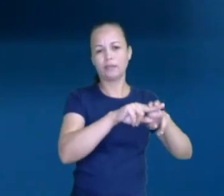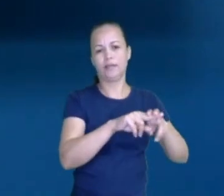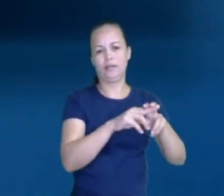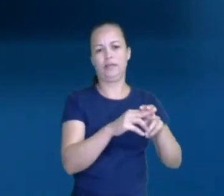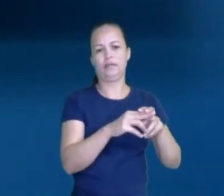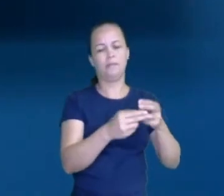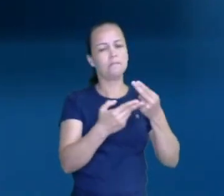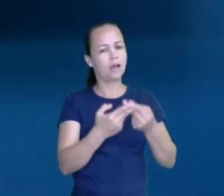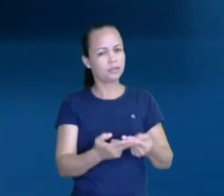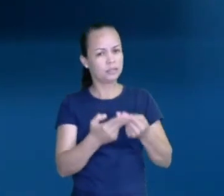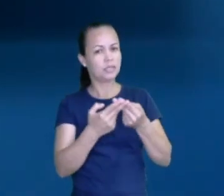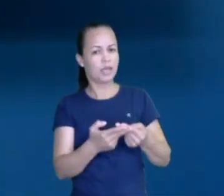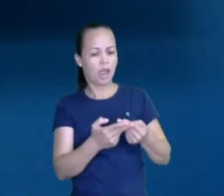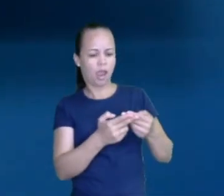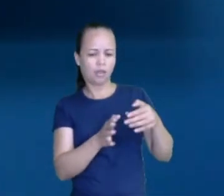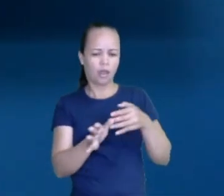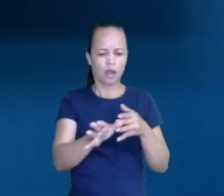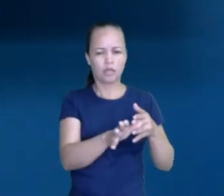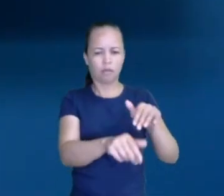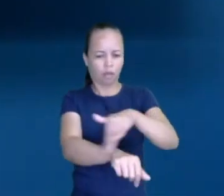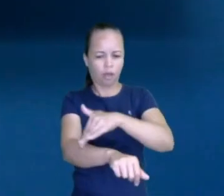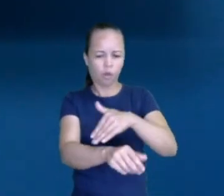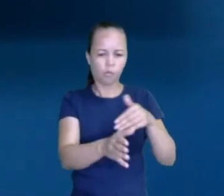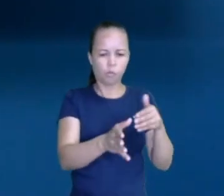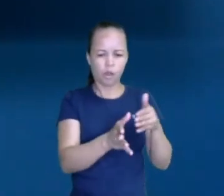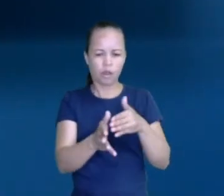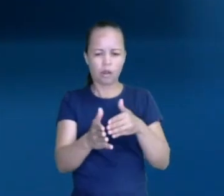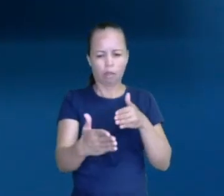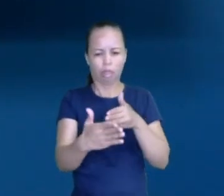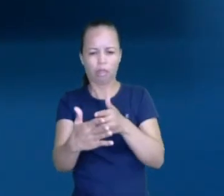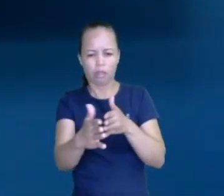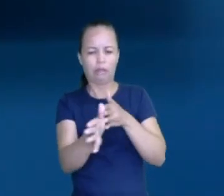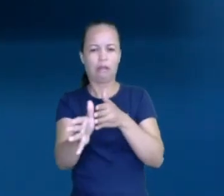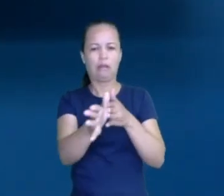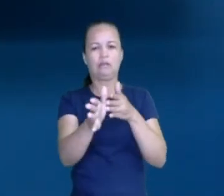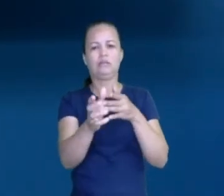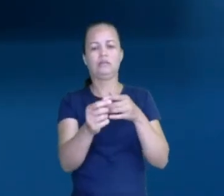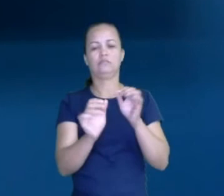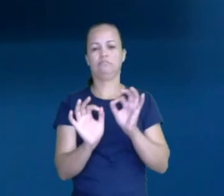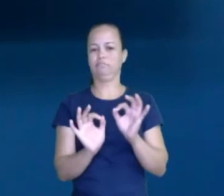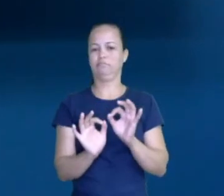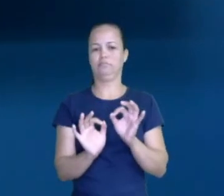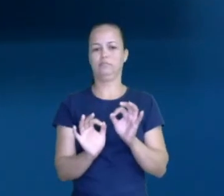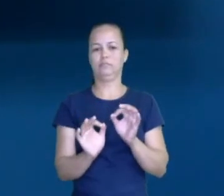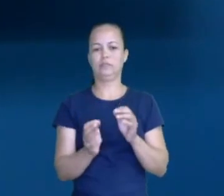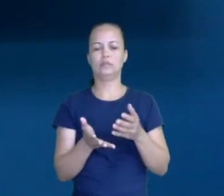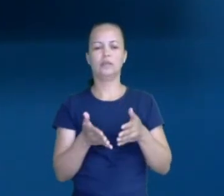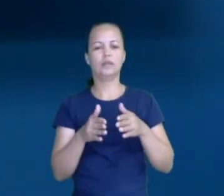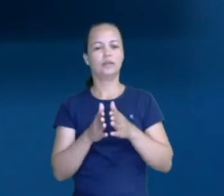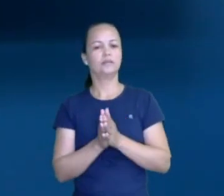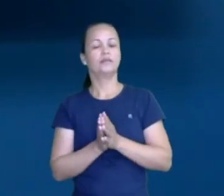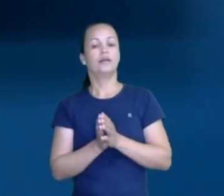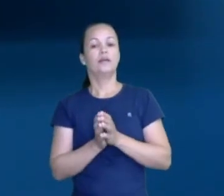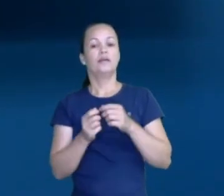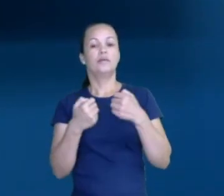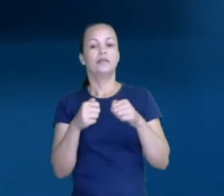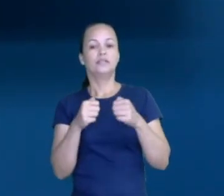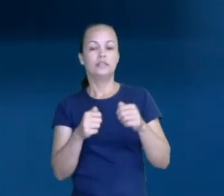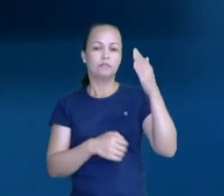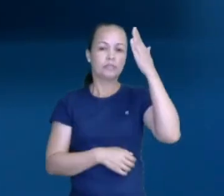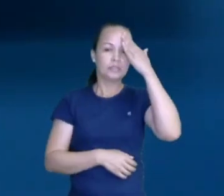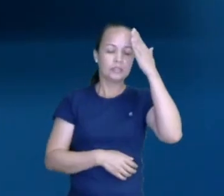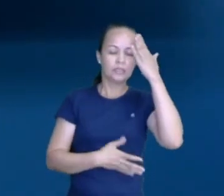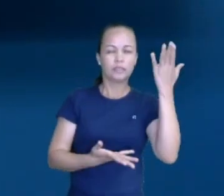na sua frente e não ficar, sai da minha frente, você está muito devagar, de forma alguma. A gente tem que entender, nossa, um dia eu também vou